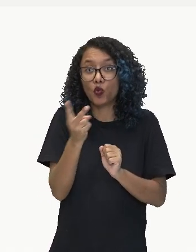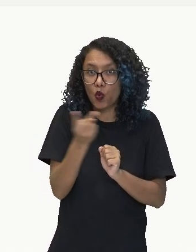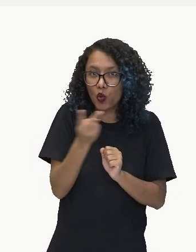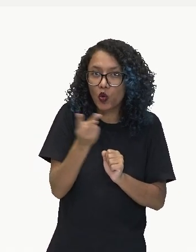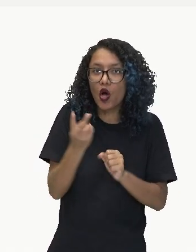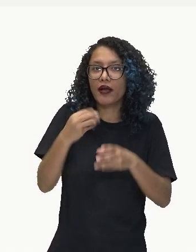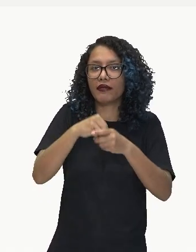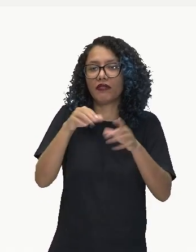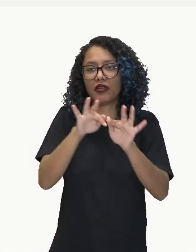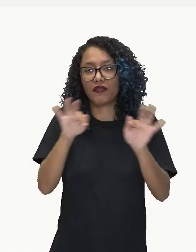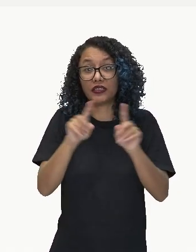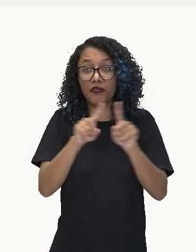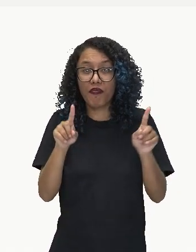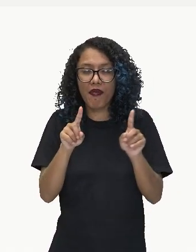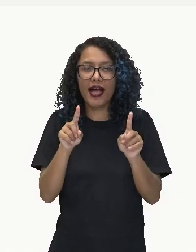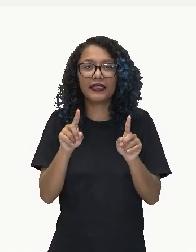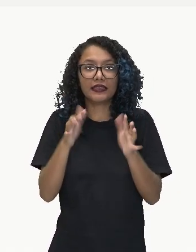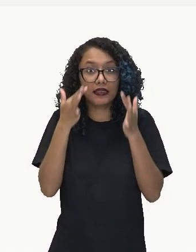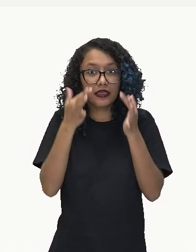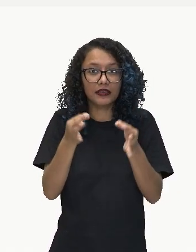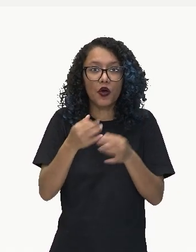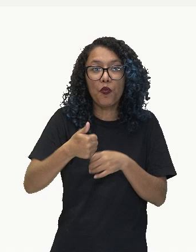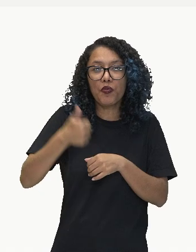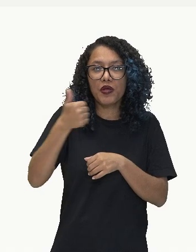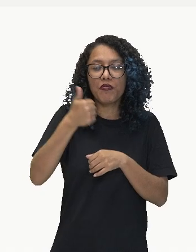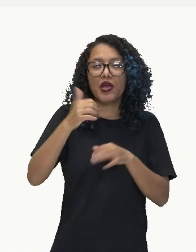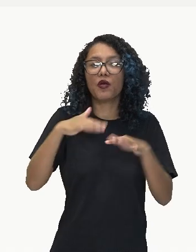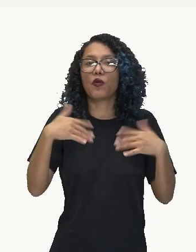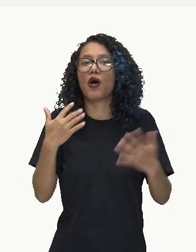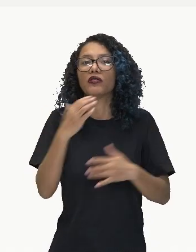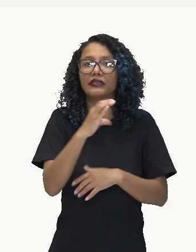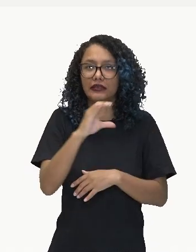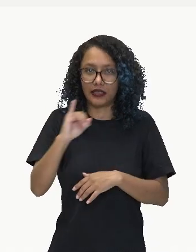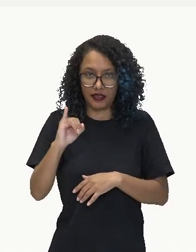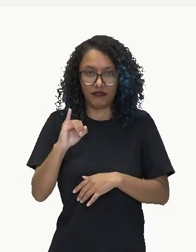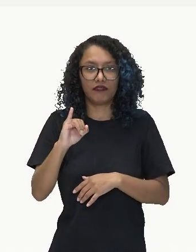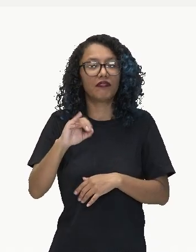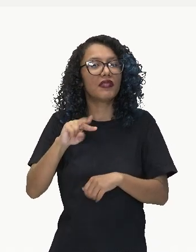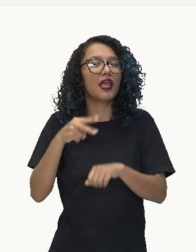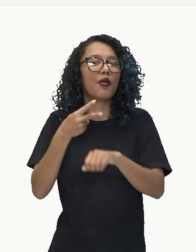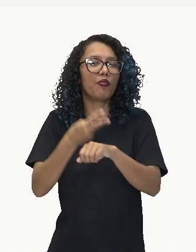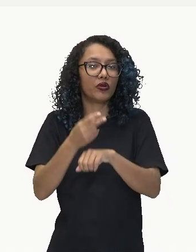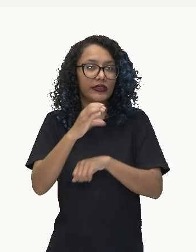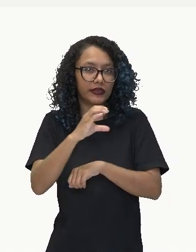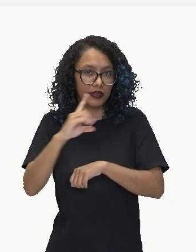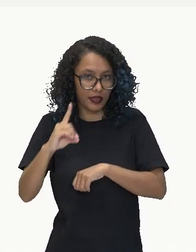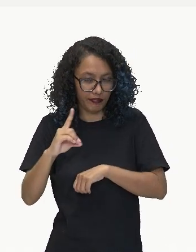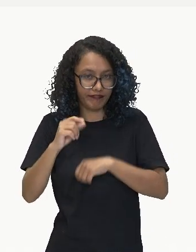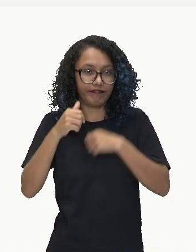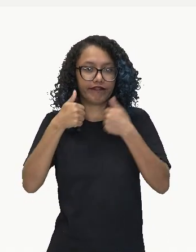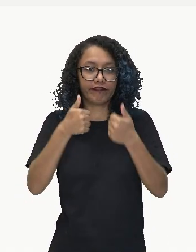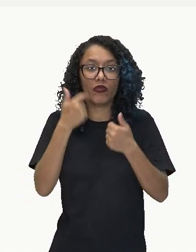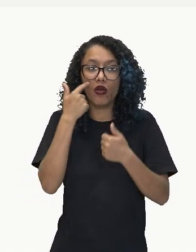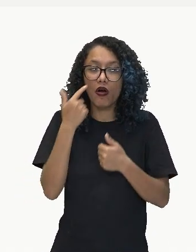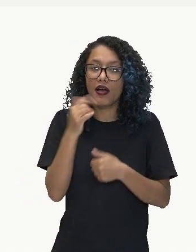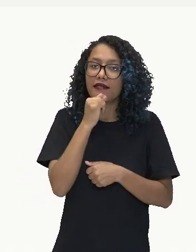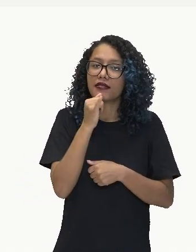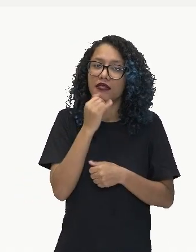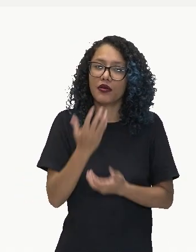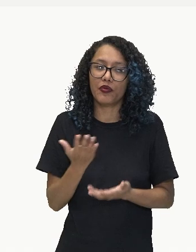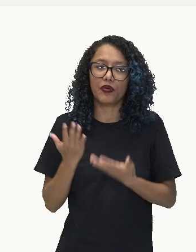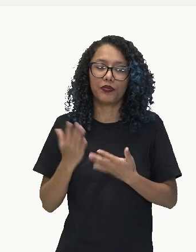sempre começamos com o indireto e depois é com o direto, ok? Atentem aqui para este exemplo.